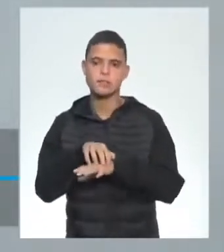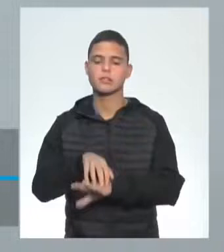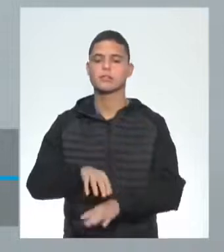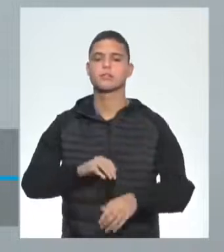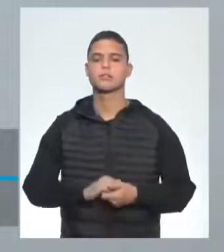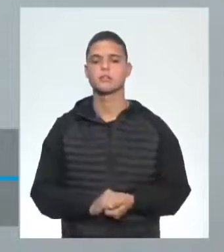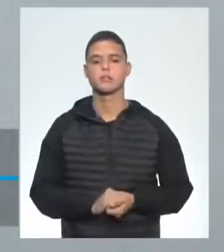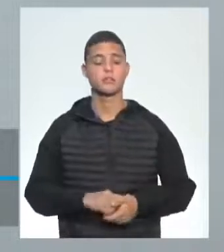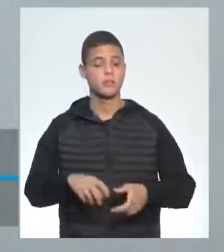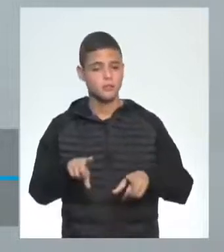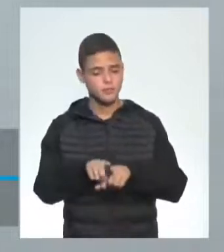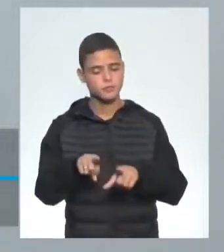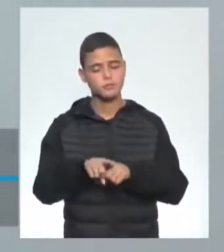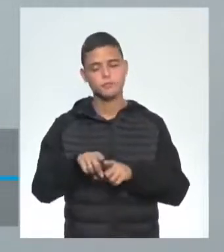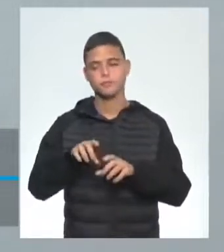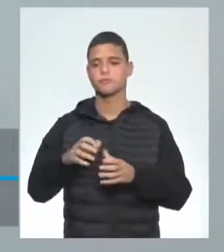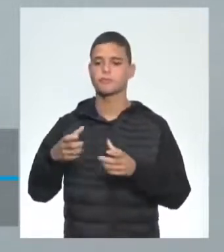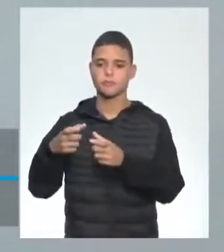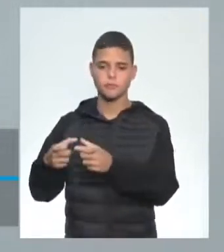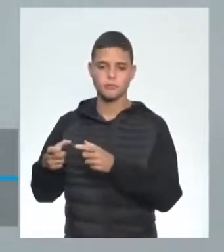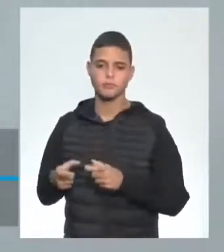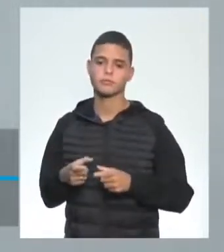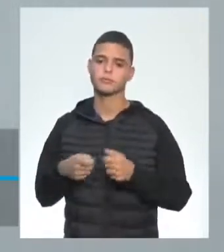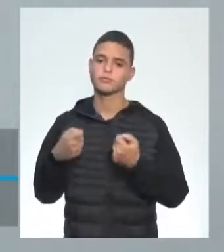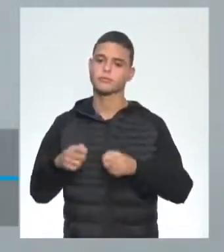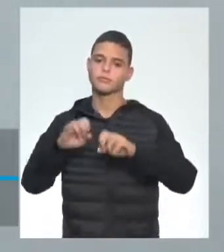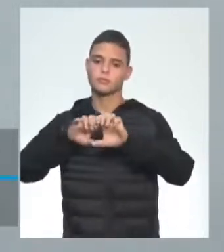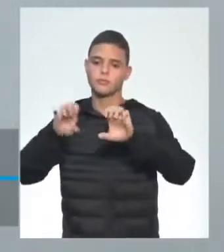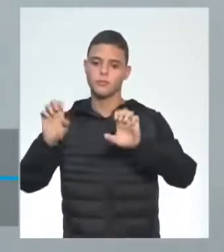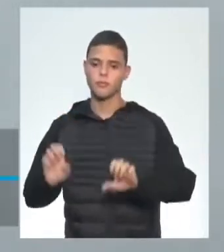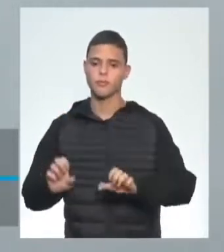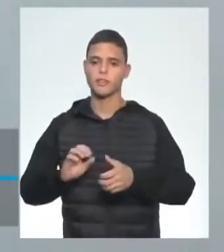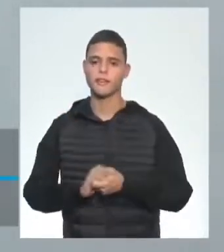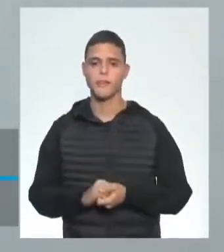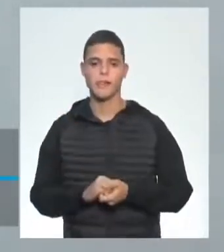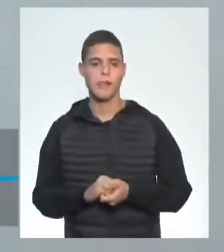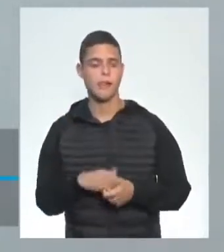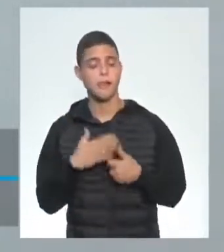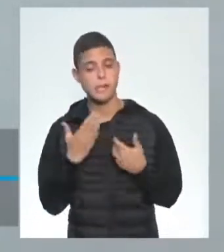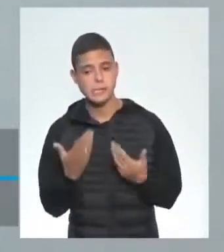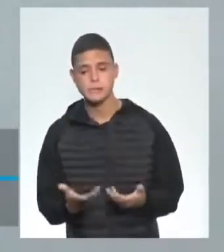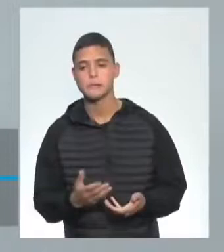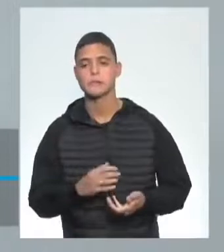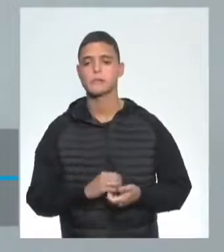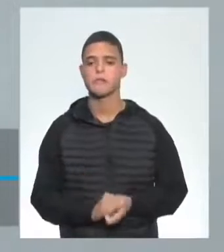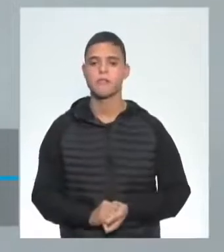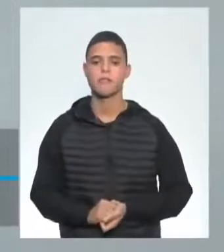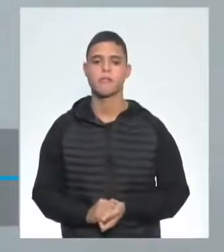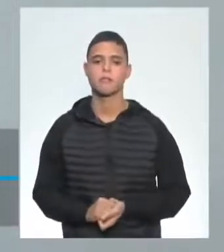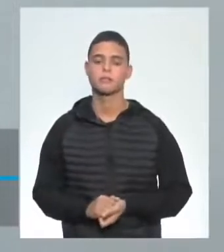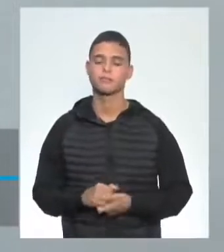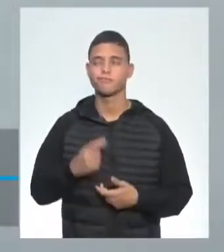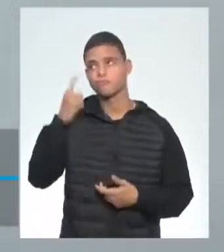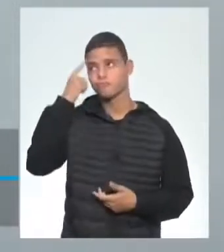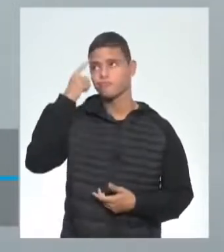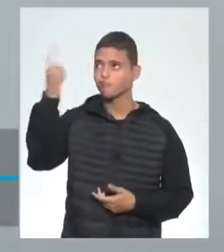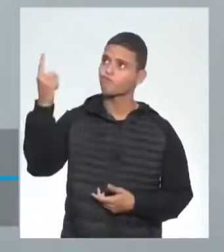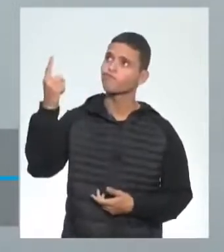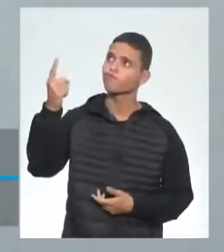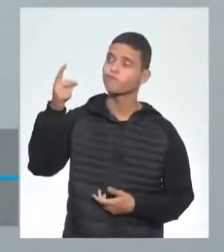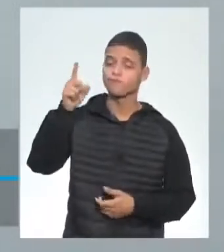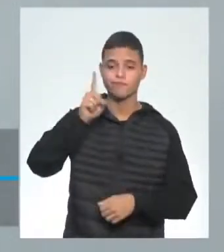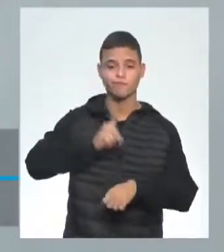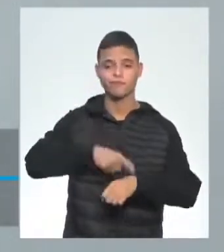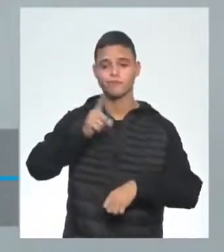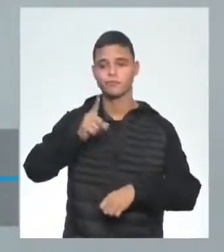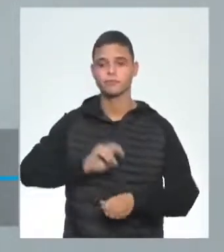mobilidade. Essa cidade precisa ter essa estrutura de alguma forma, né? Foi a primeira coisa que eu pensei.